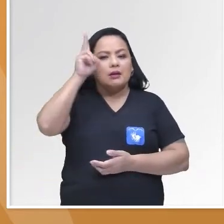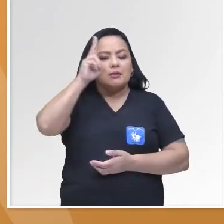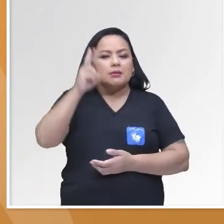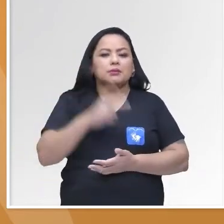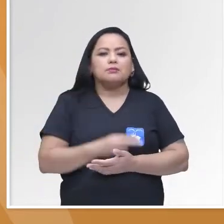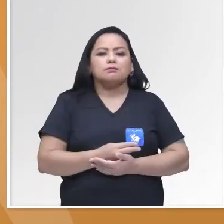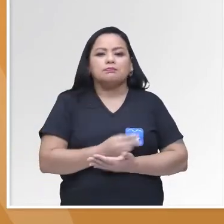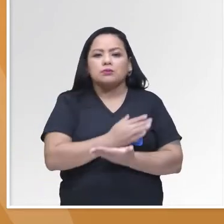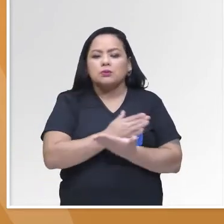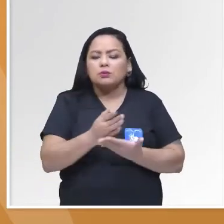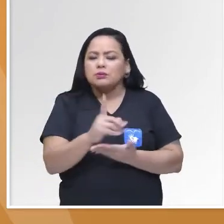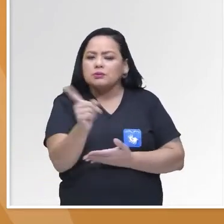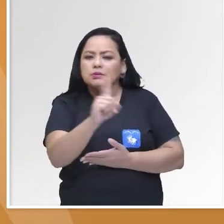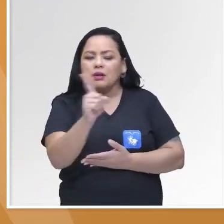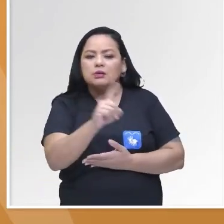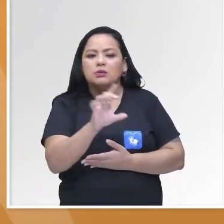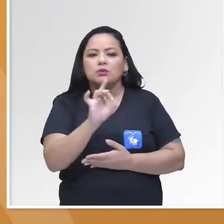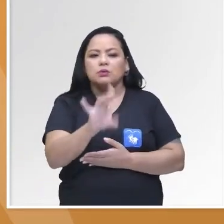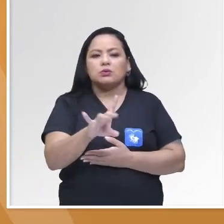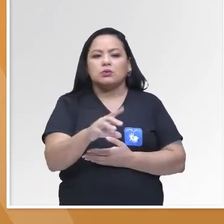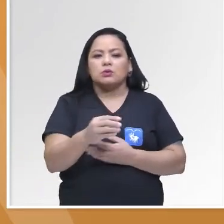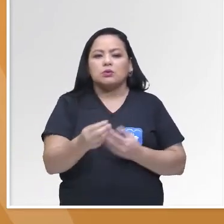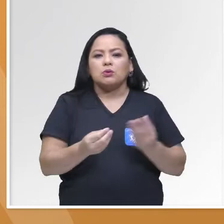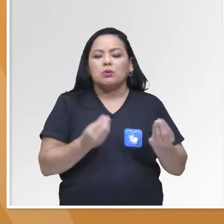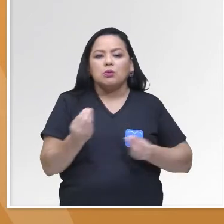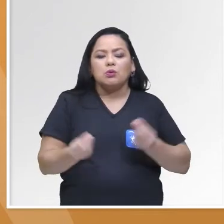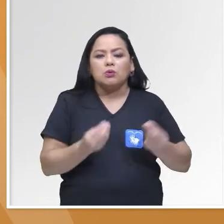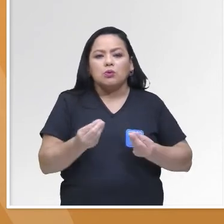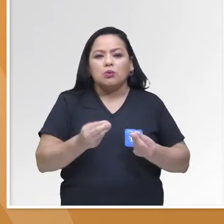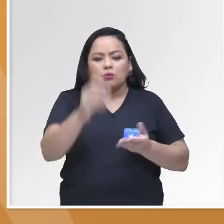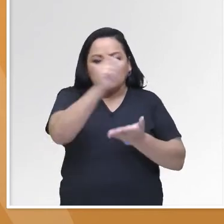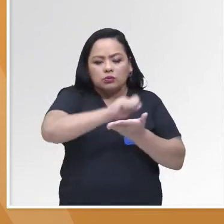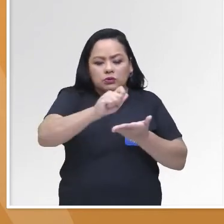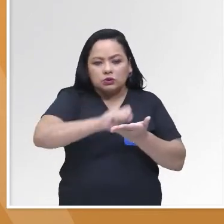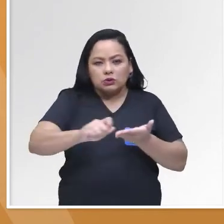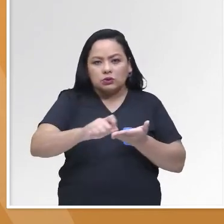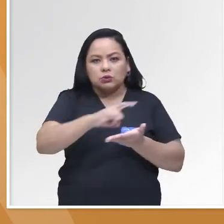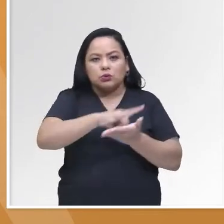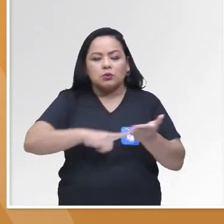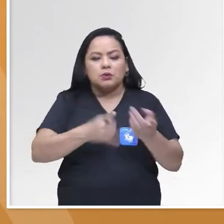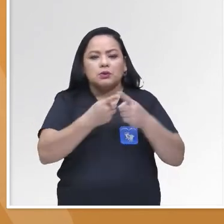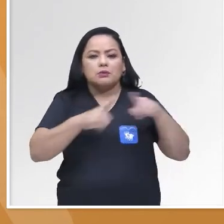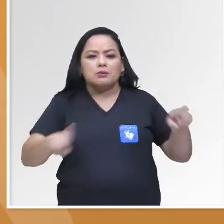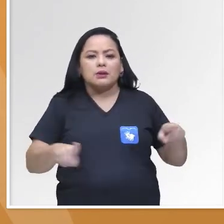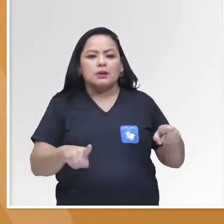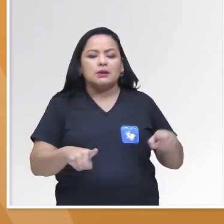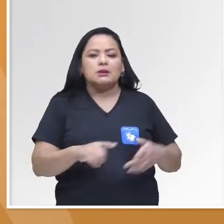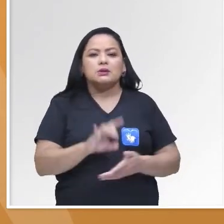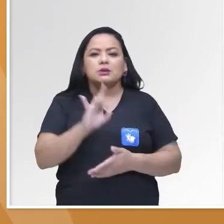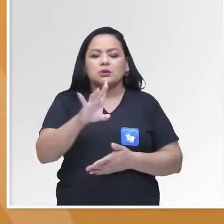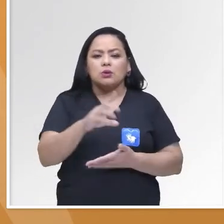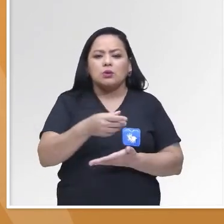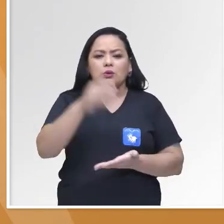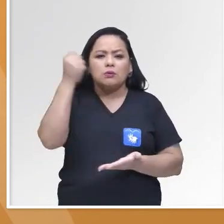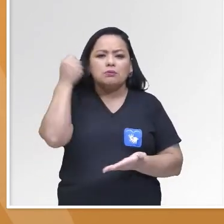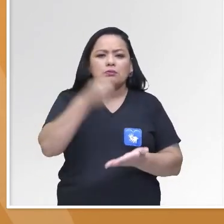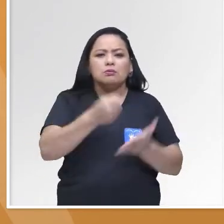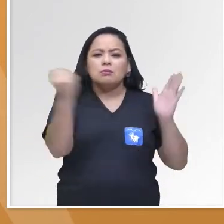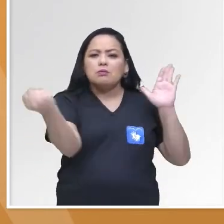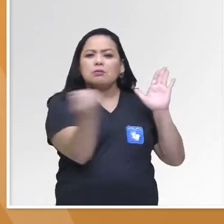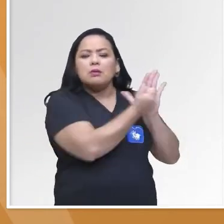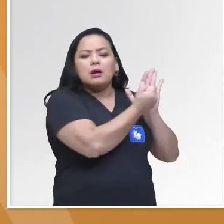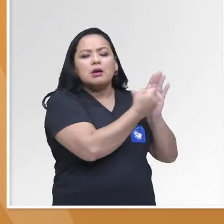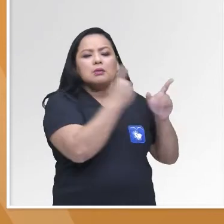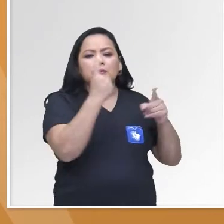não começaram somente no momento em que ele foi redigido, ele apenas sacramentou algo pelo